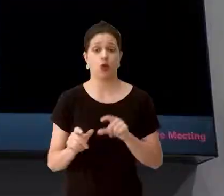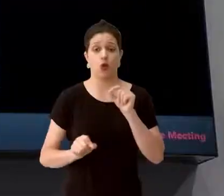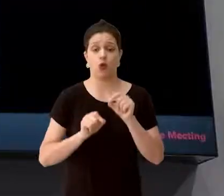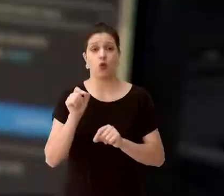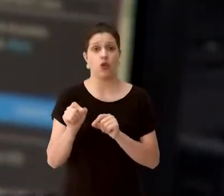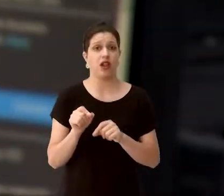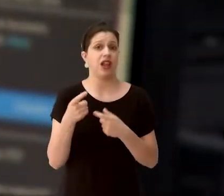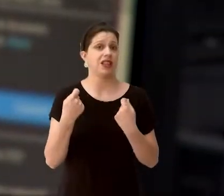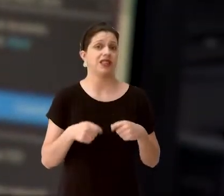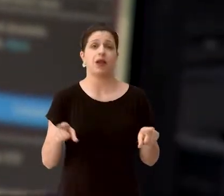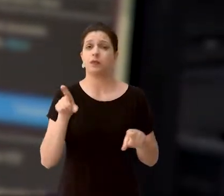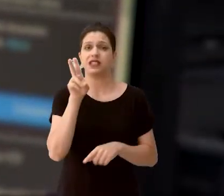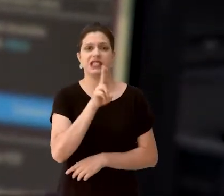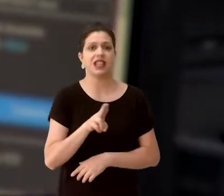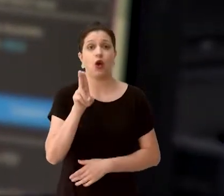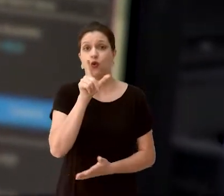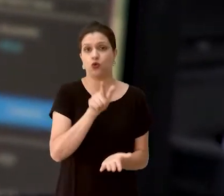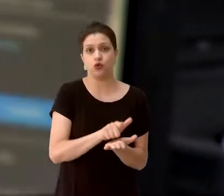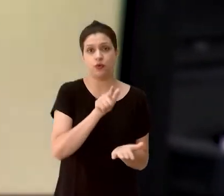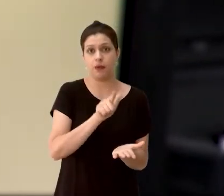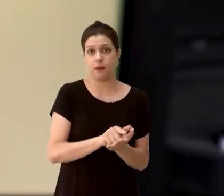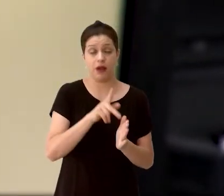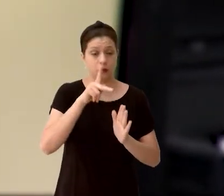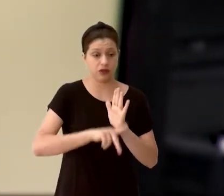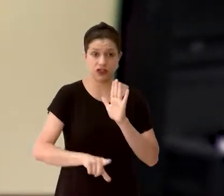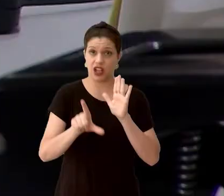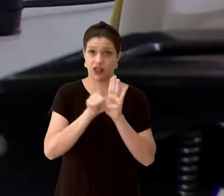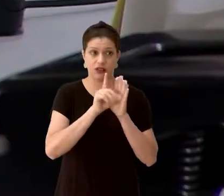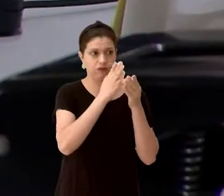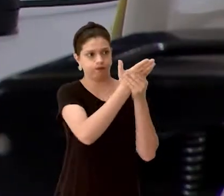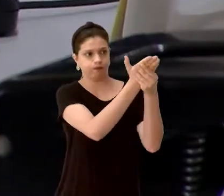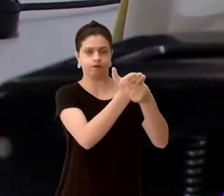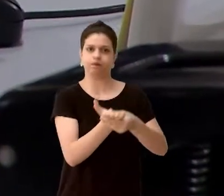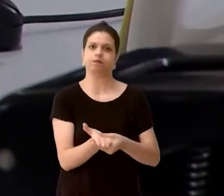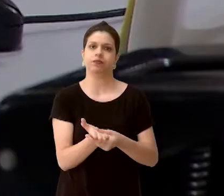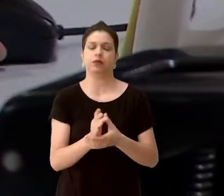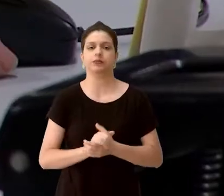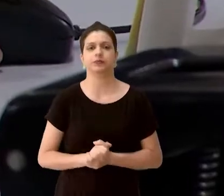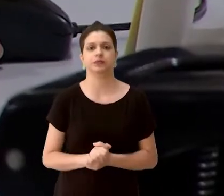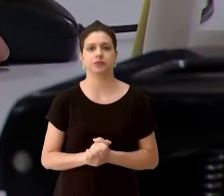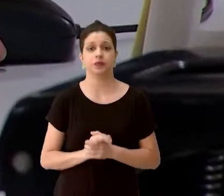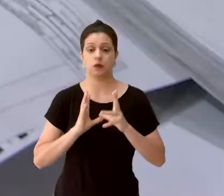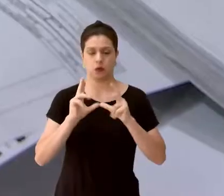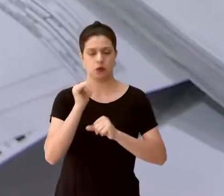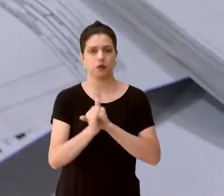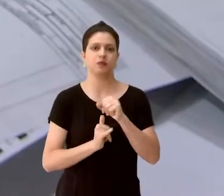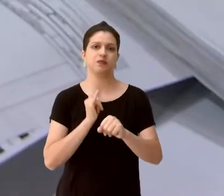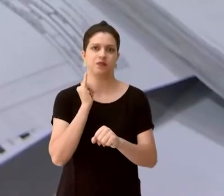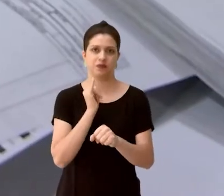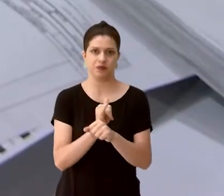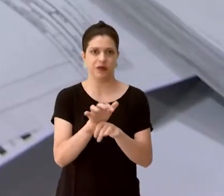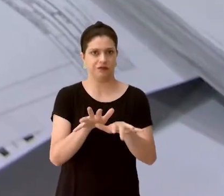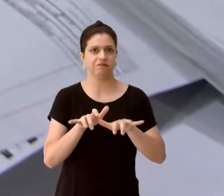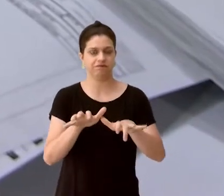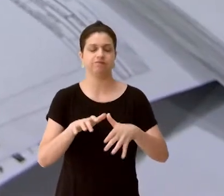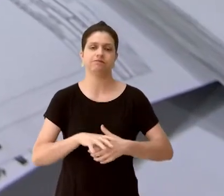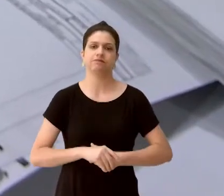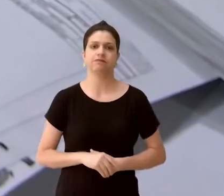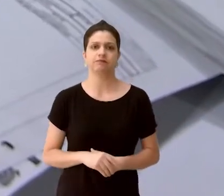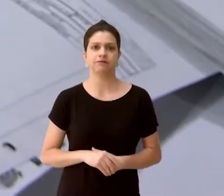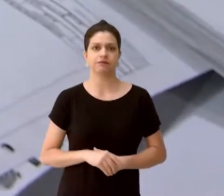passado. Isso representa a extinção do uso do papel na produção de um projeto de lei.